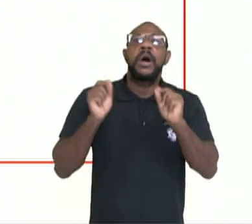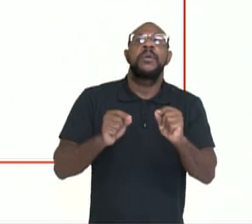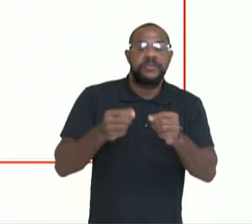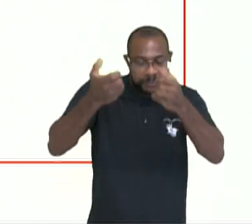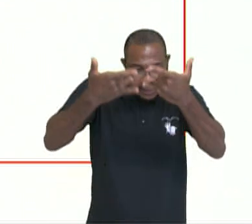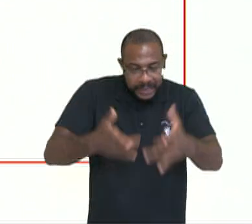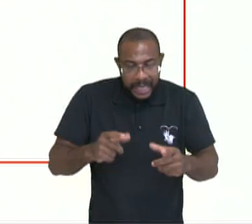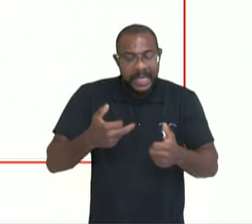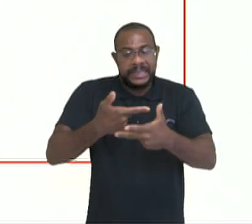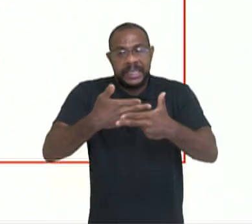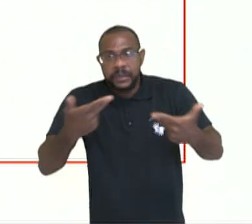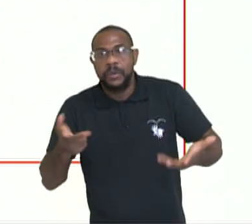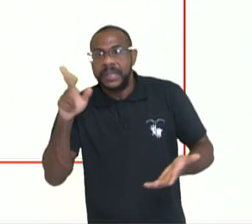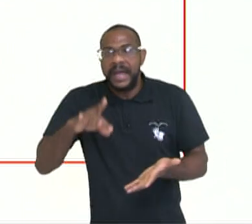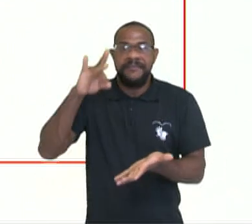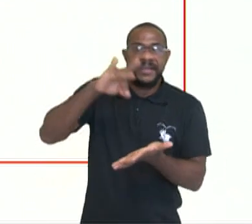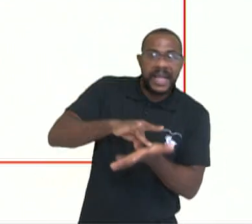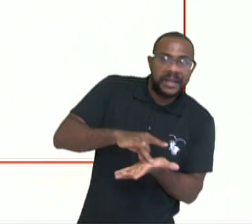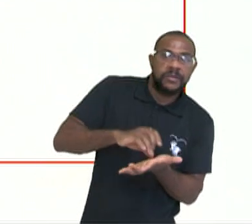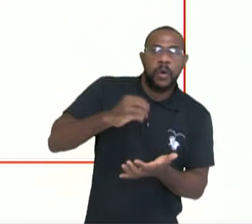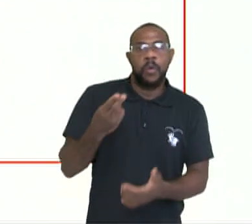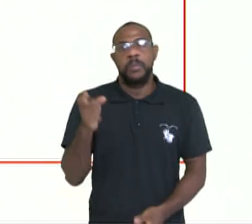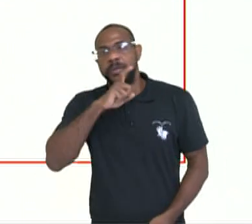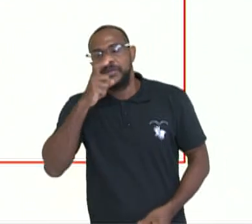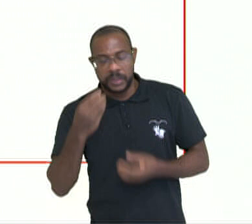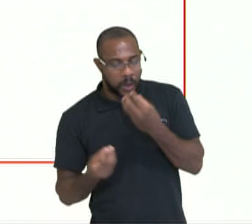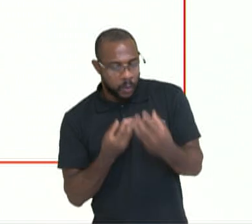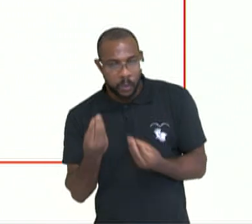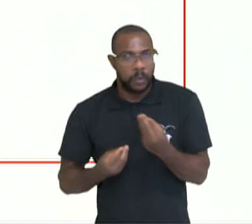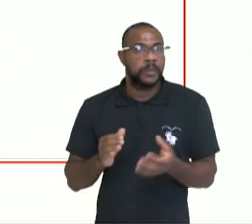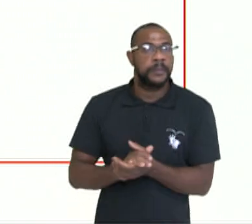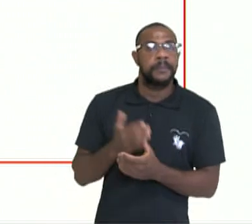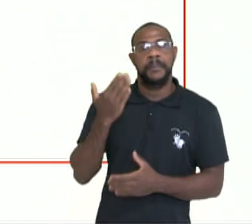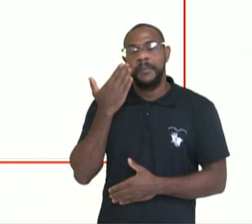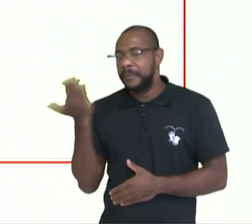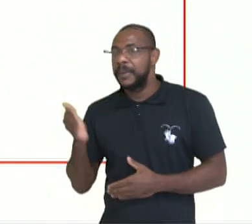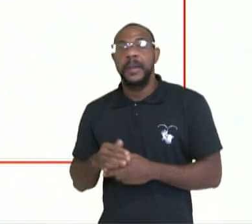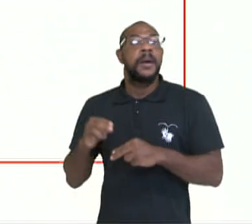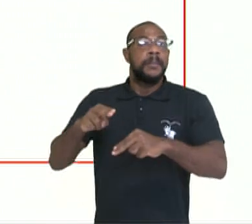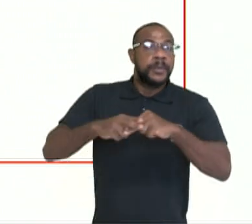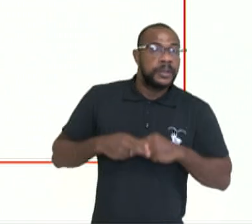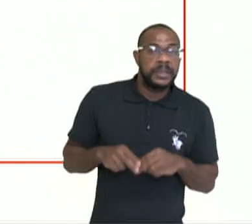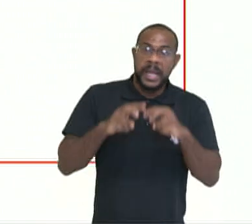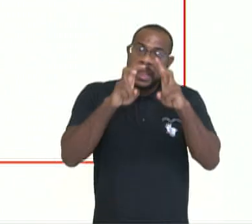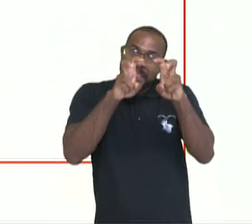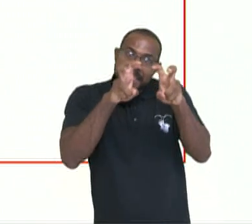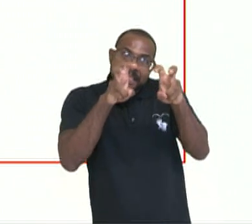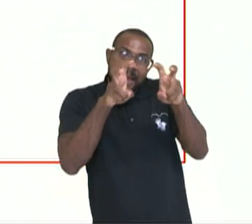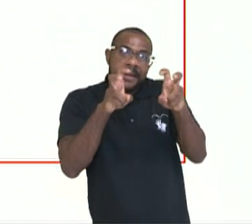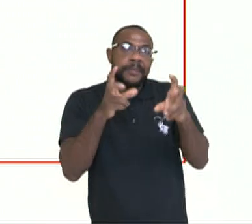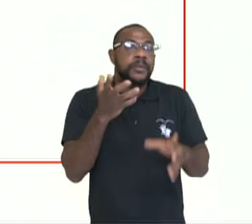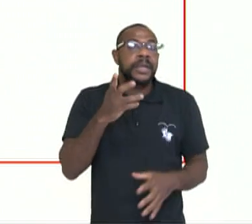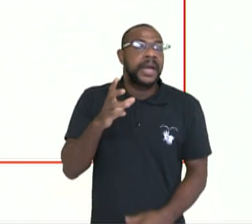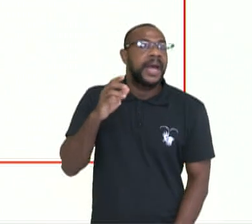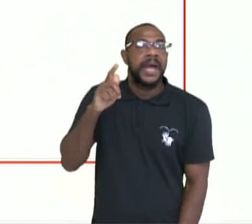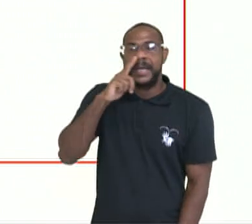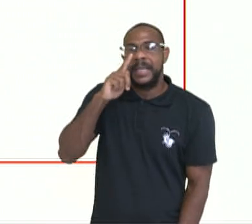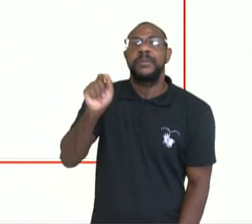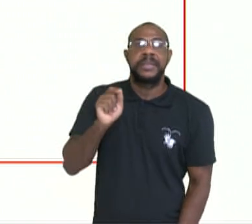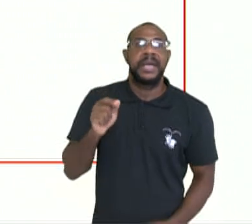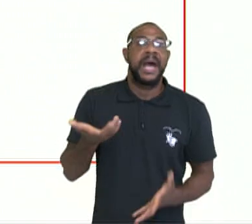e isso muito pelo ponto de vista da sabedoria. Por isso que, em termos gregos, nós afirmamos que a filosofia,